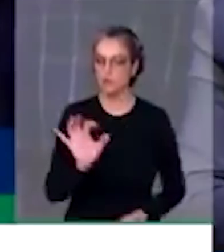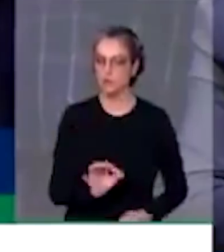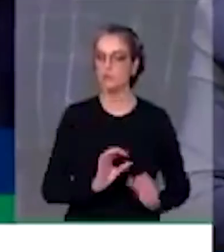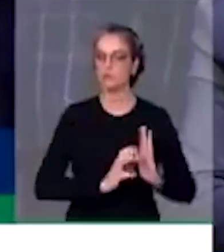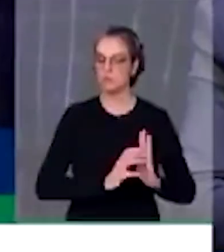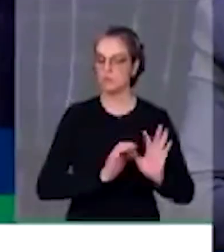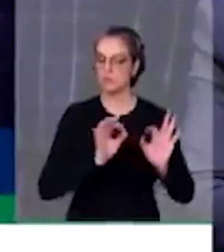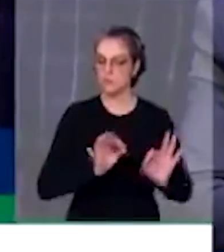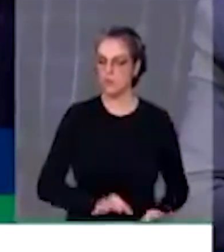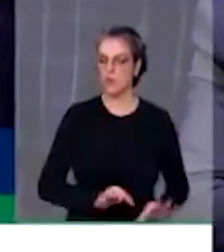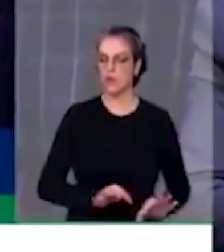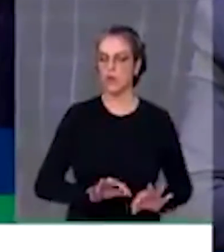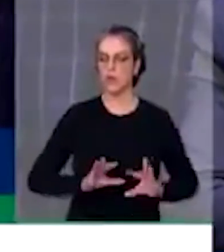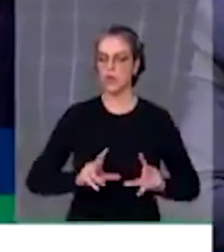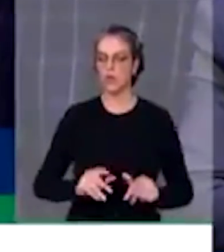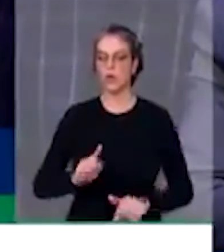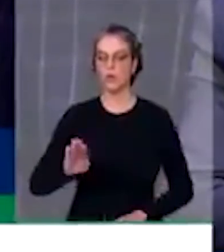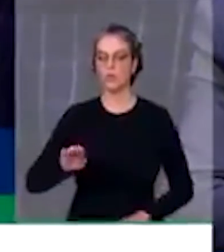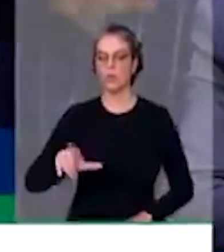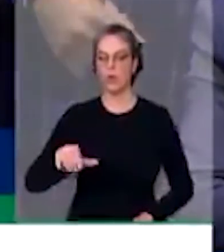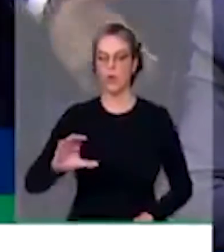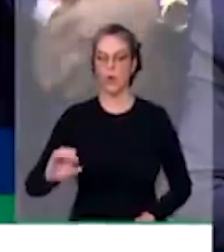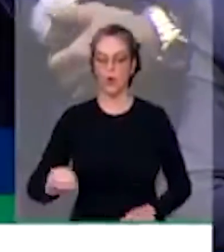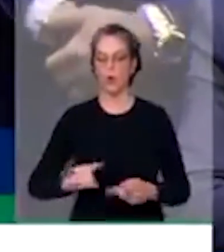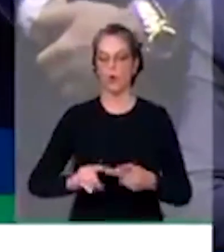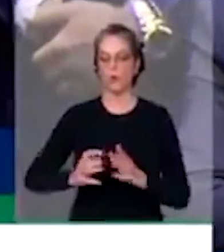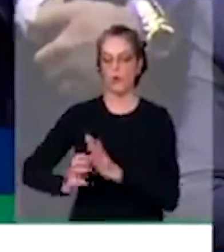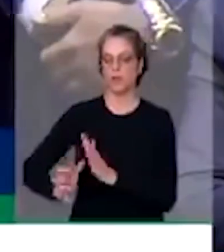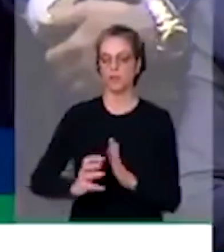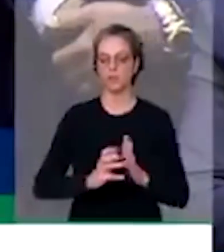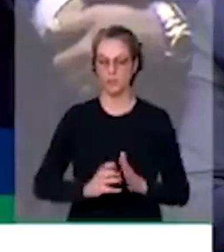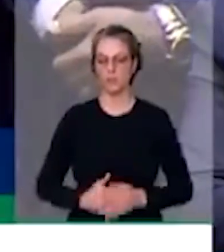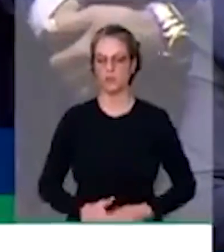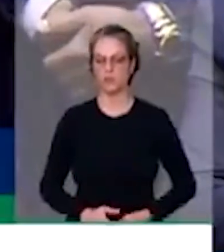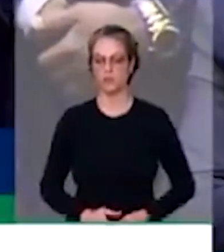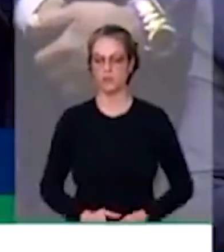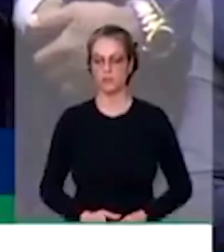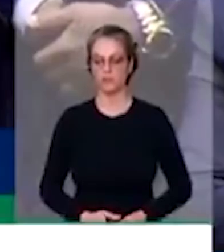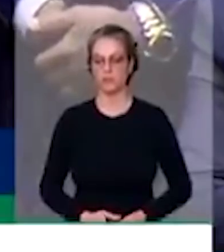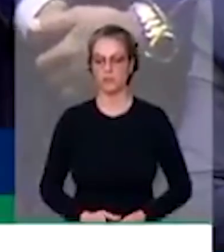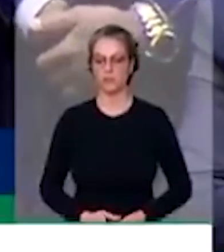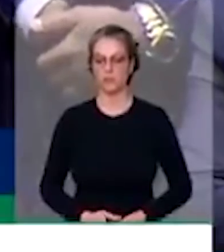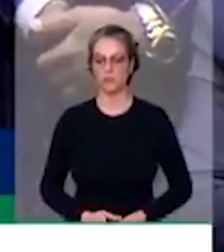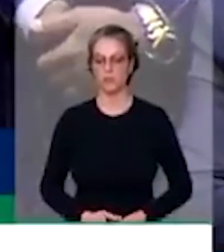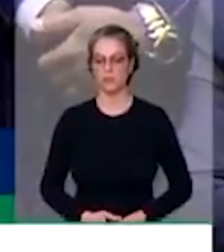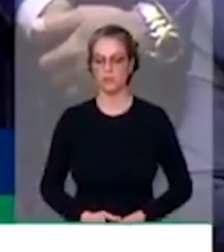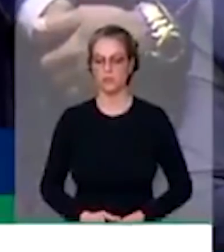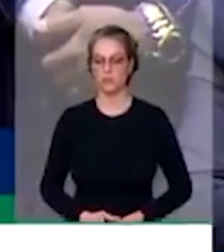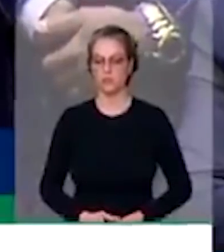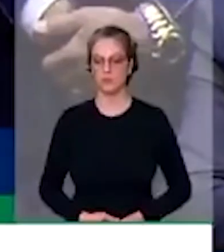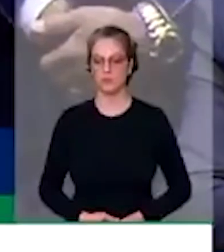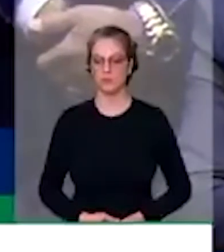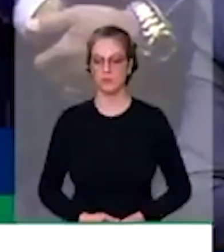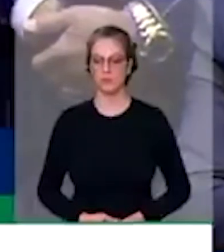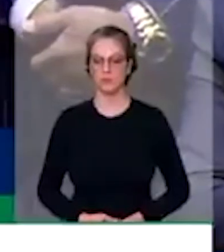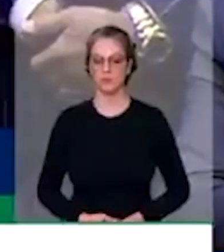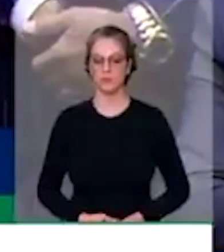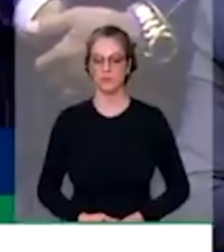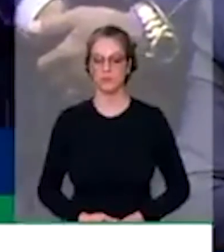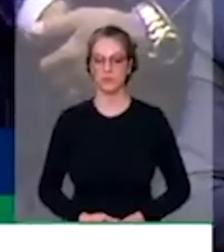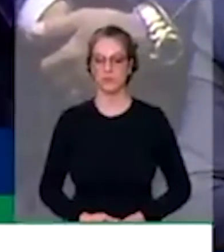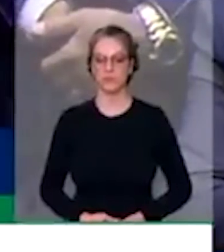retalhou opositores para emplacar o candidato durante a campanha o Palácio do Planalto atuou de forma